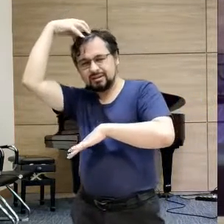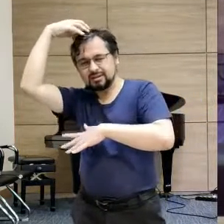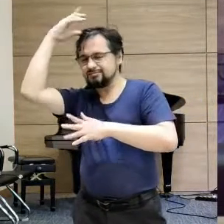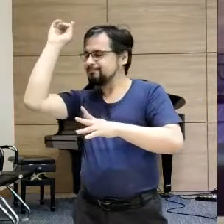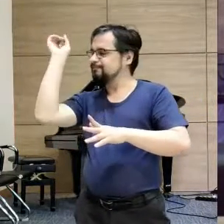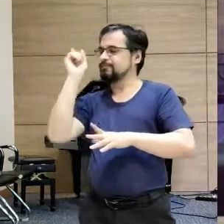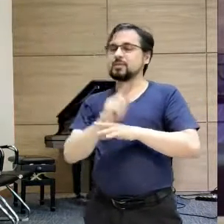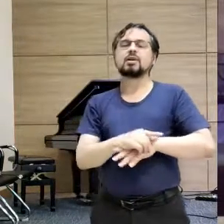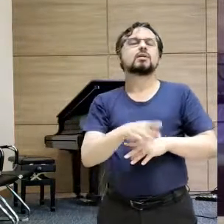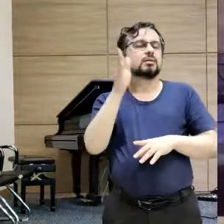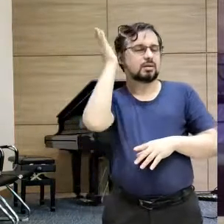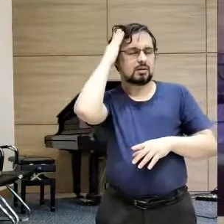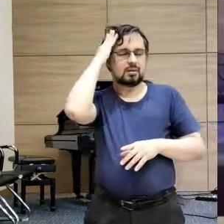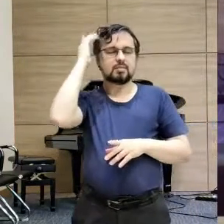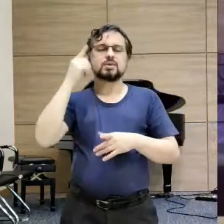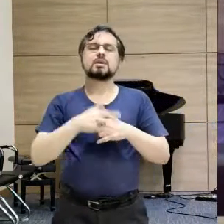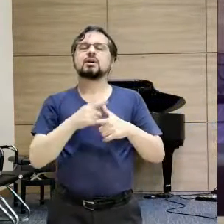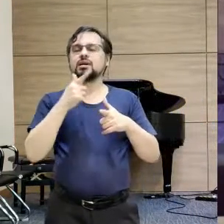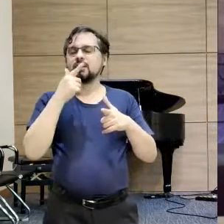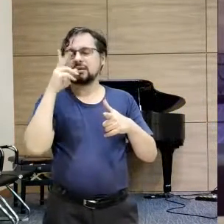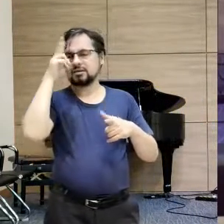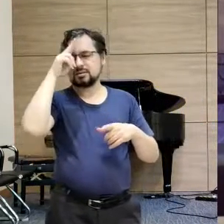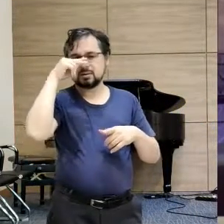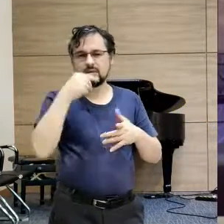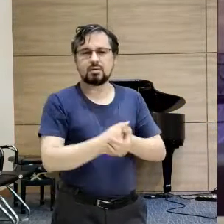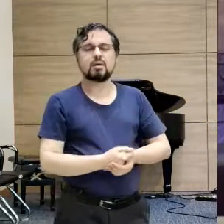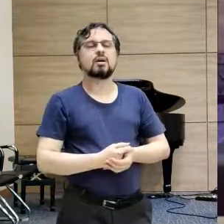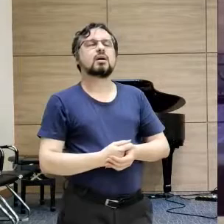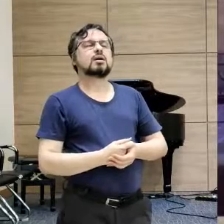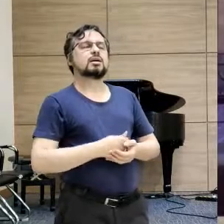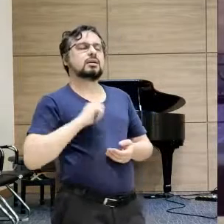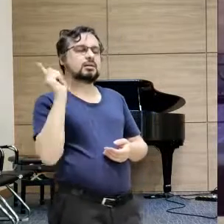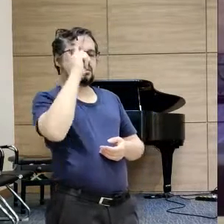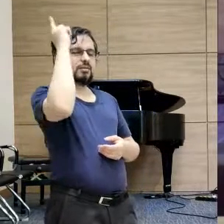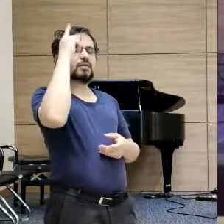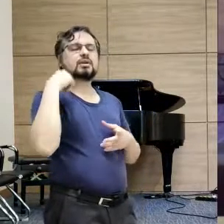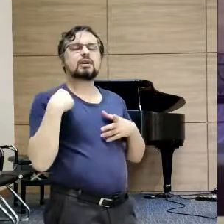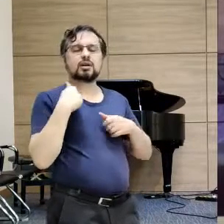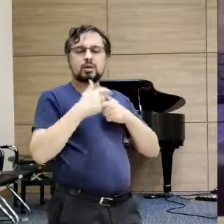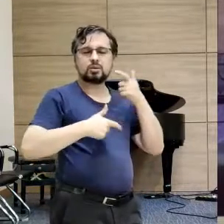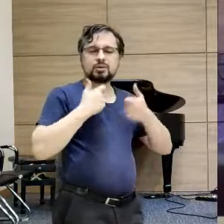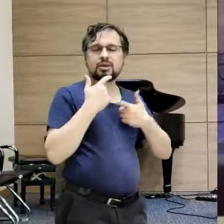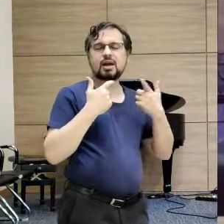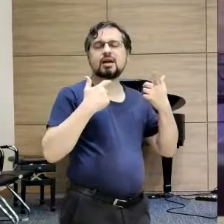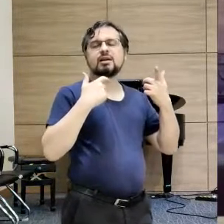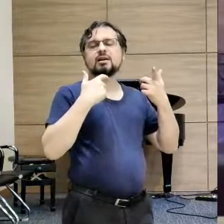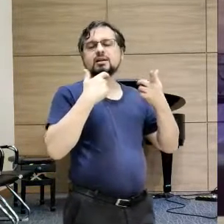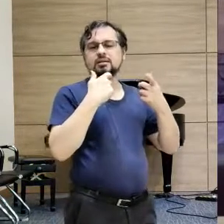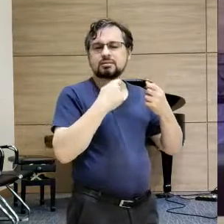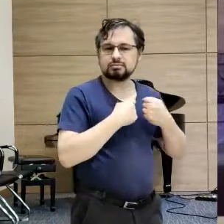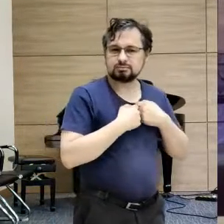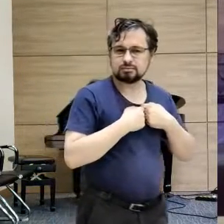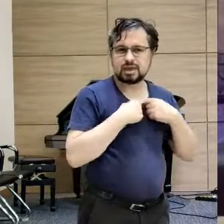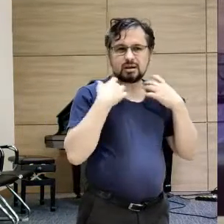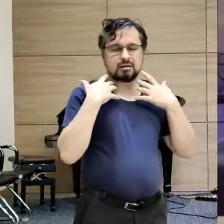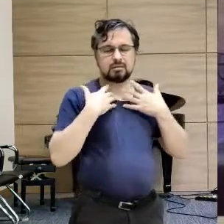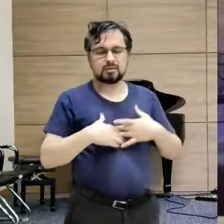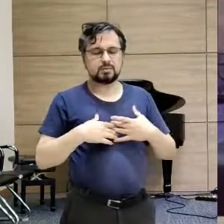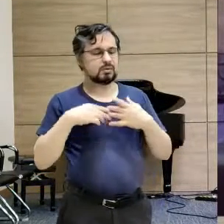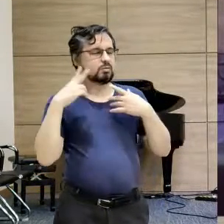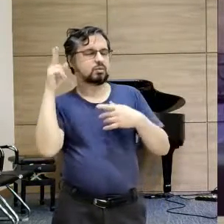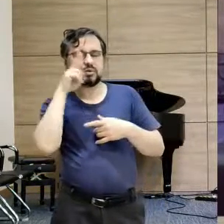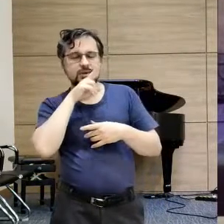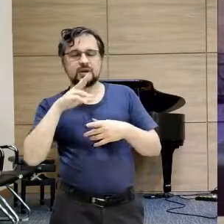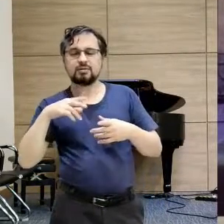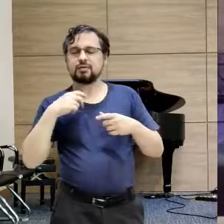toda a história da armadura, o Saul dá uma armadura, ele não aceita aquela armadura e vai no nome do Senhor dos Exércitos, pega 5 pedrinhas lá, pedrinhas